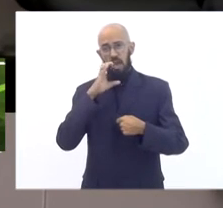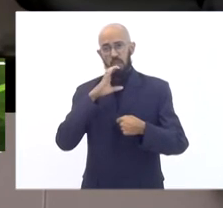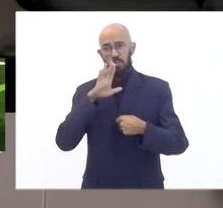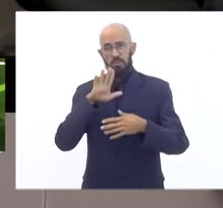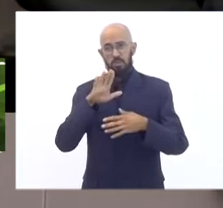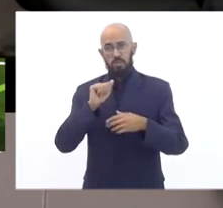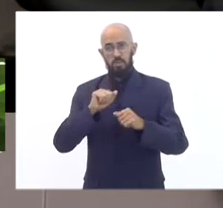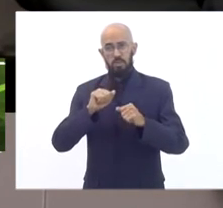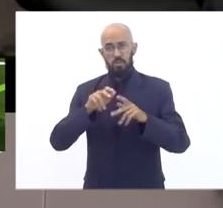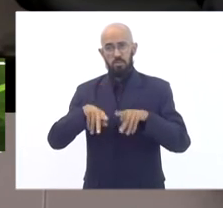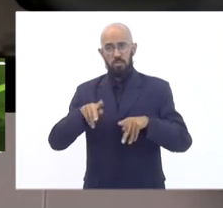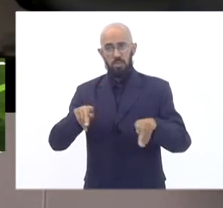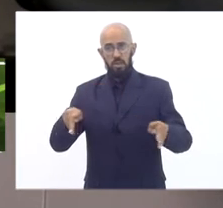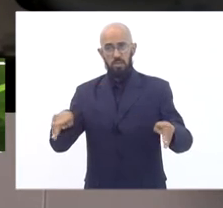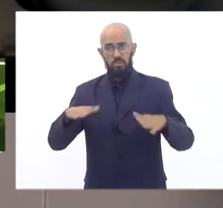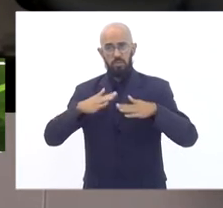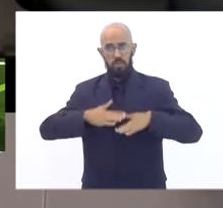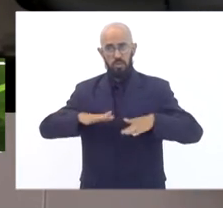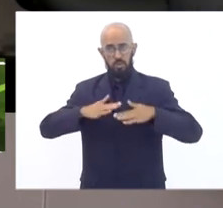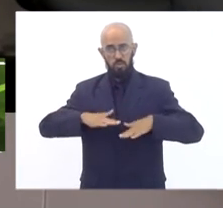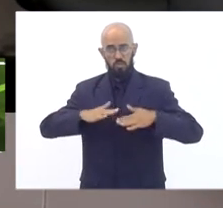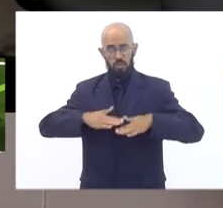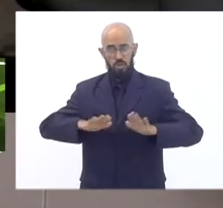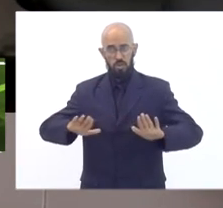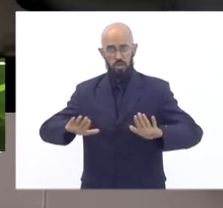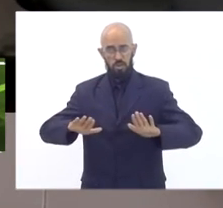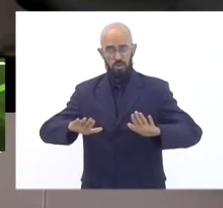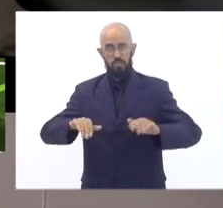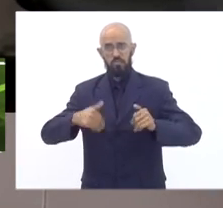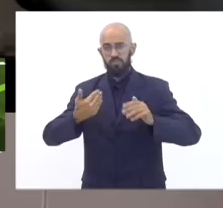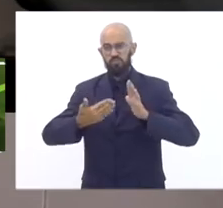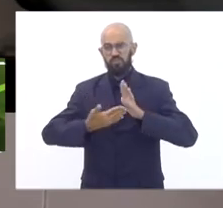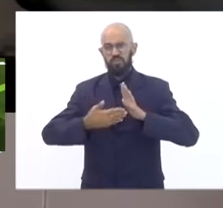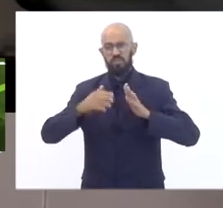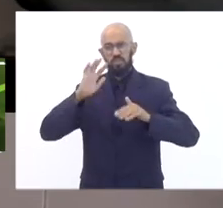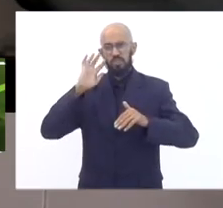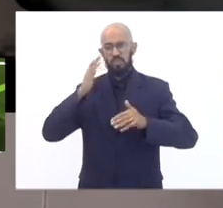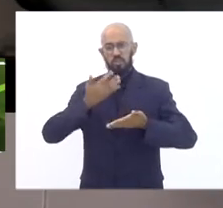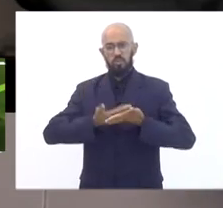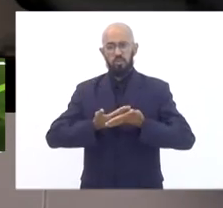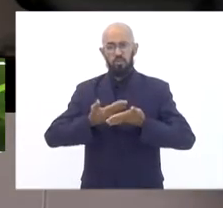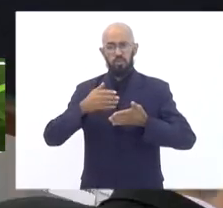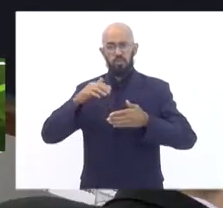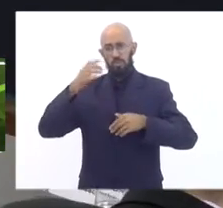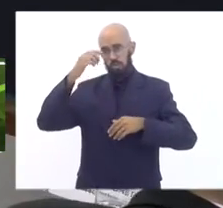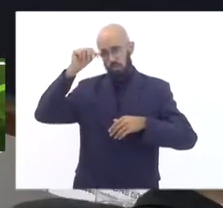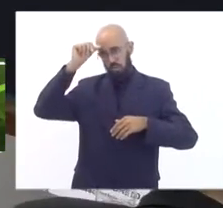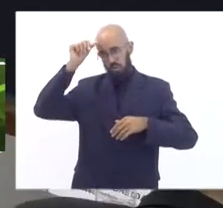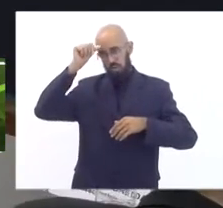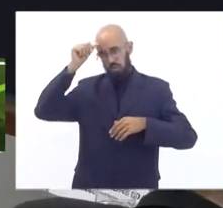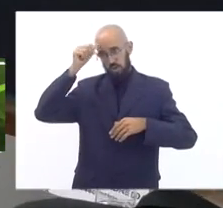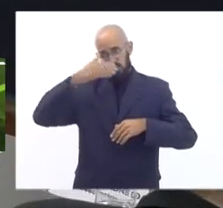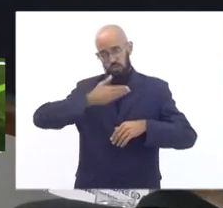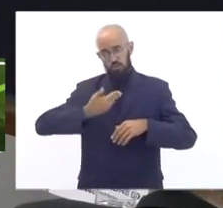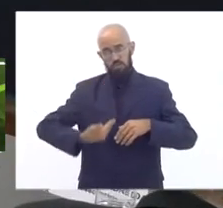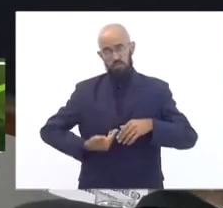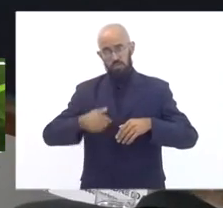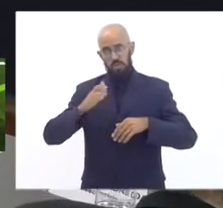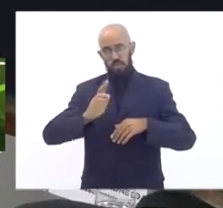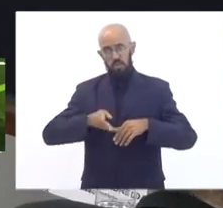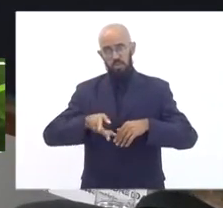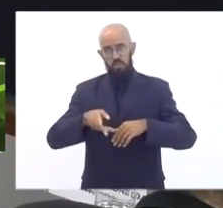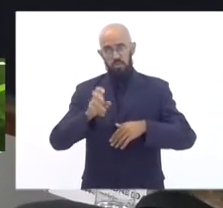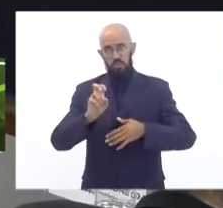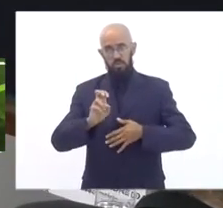população fica tranquila, até dar uma nota para a imprensa, de que enquanto isso não for resolvido por parte do governo, que a tarifa vai continuar R$ 5,00, para ninguém ser